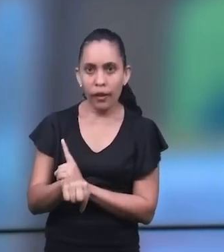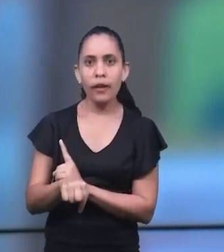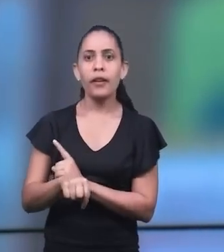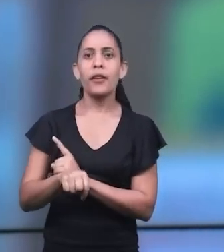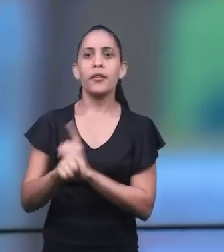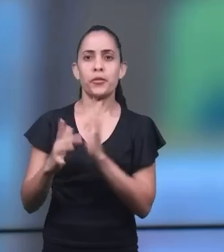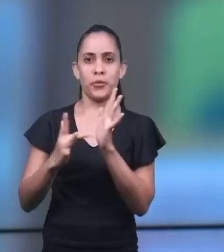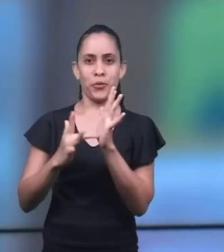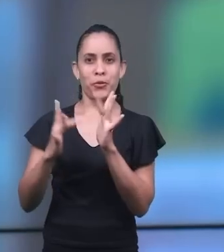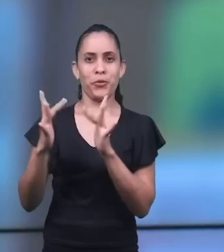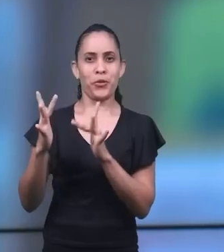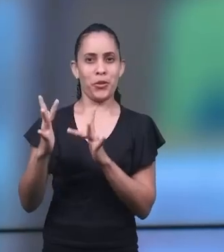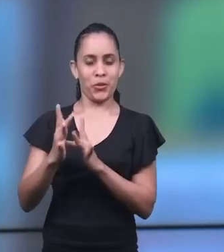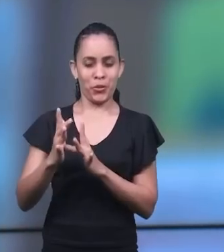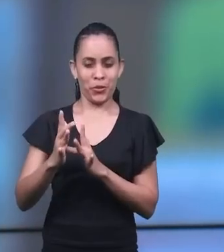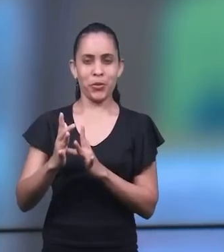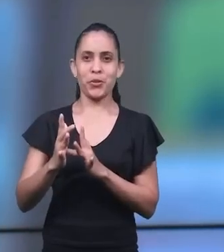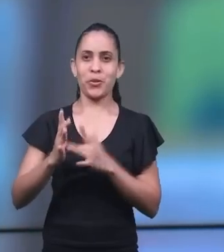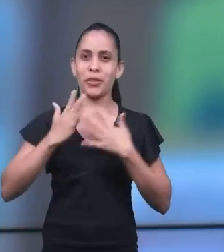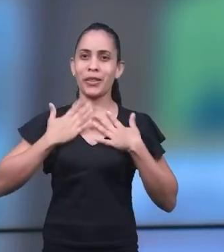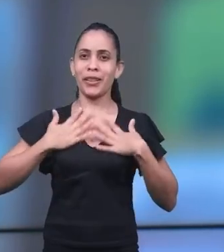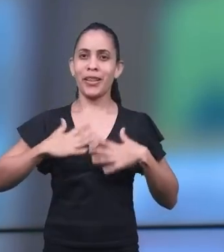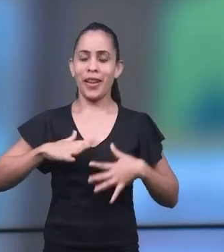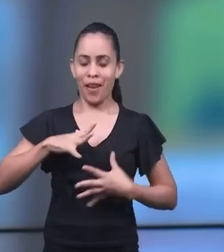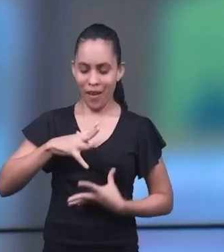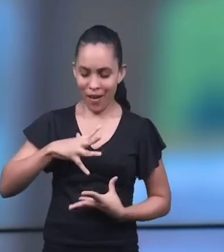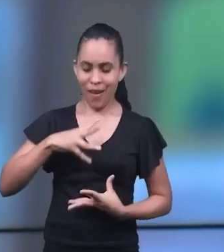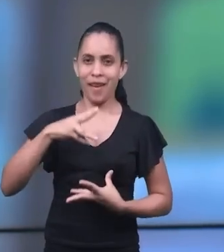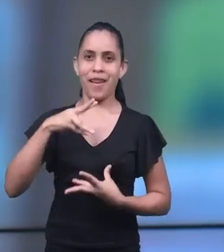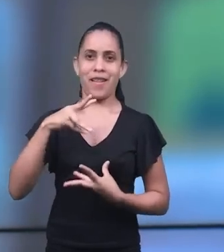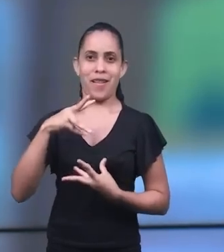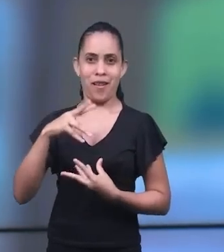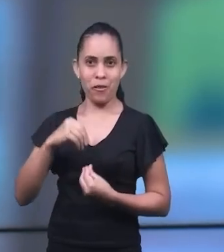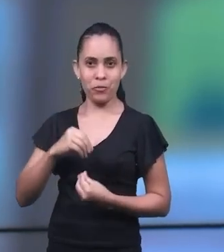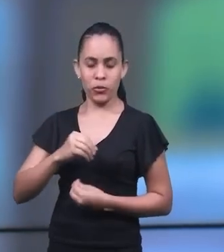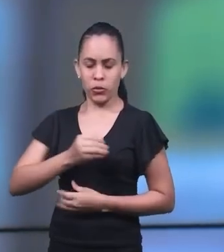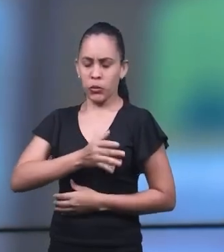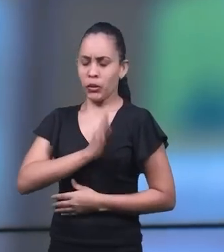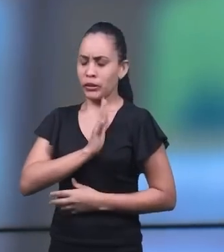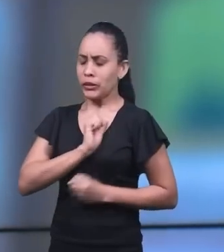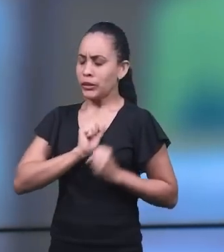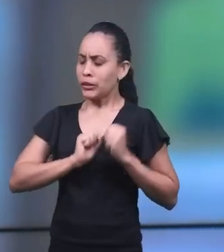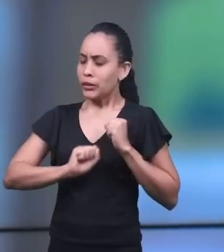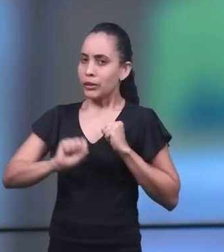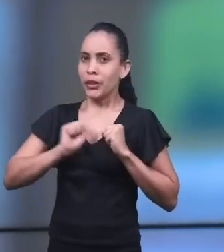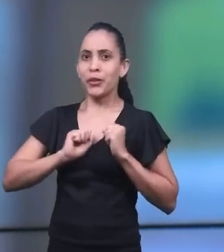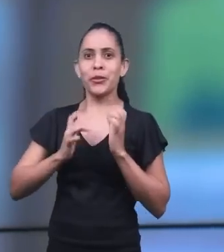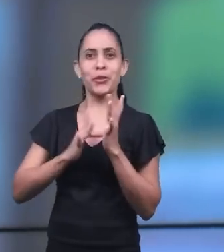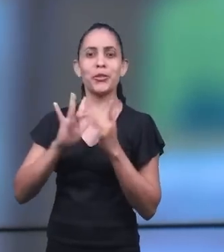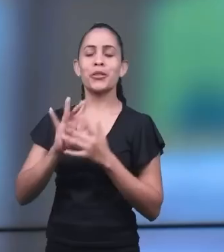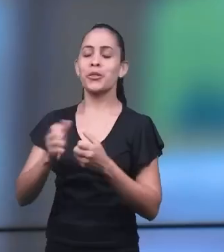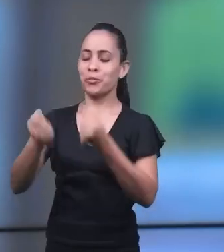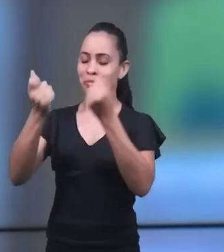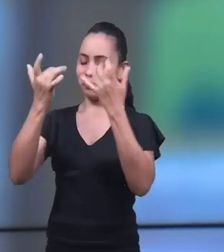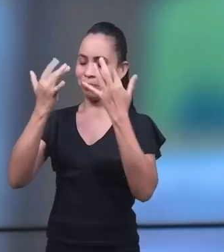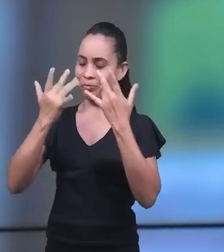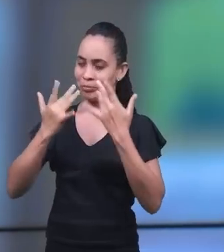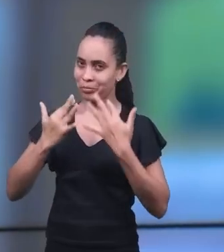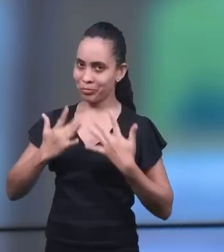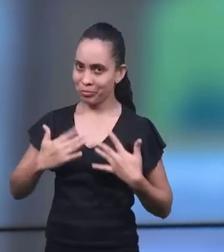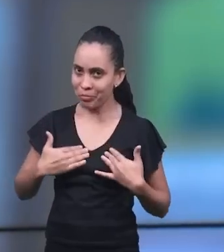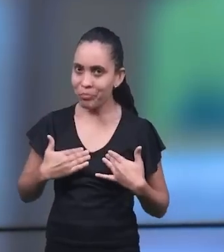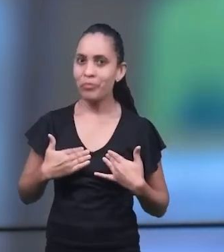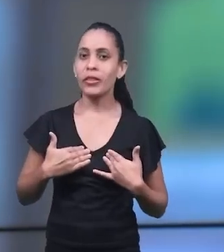alimento forte para a nossa alma. Jesus saciou a sede do nosso coração, porque Ele é a água da